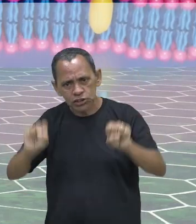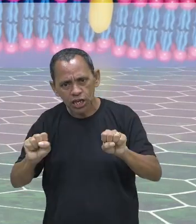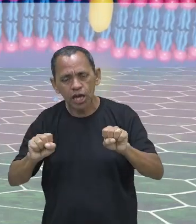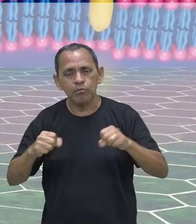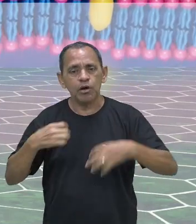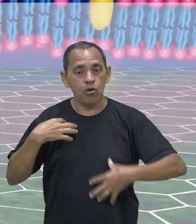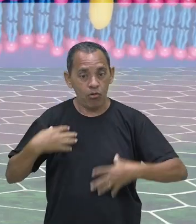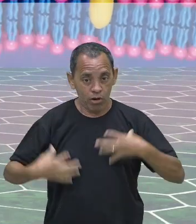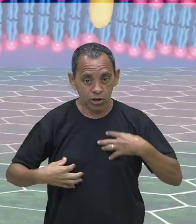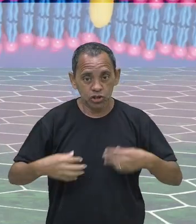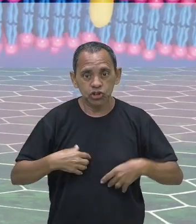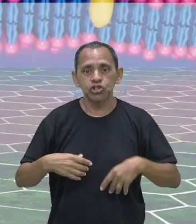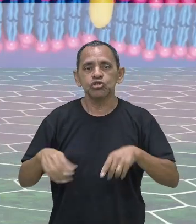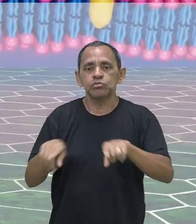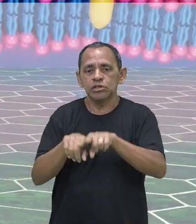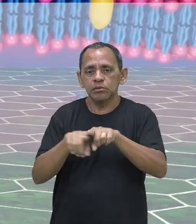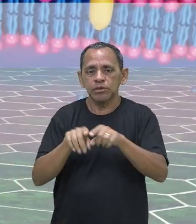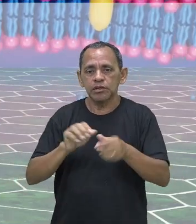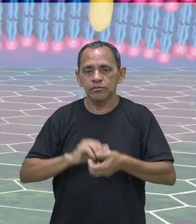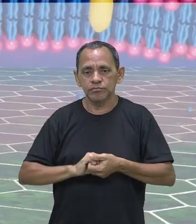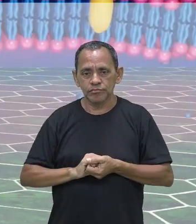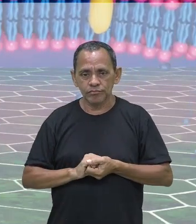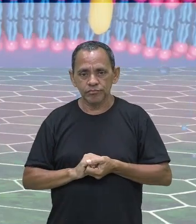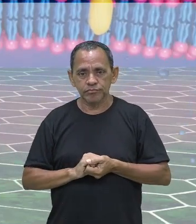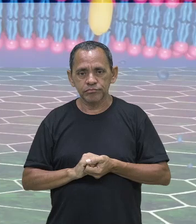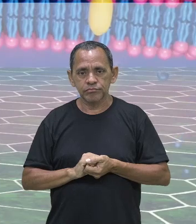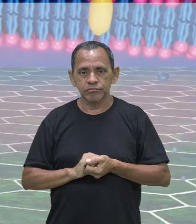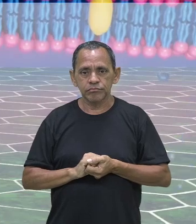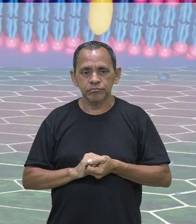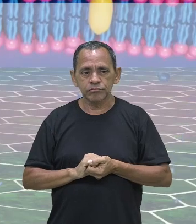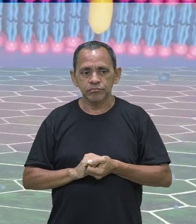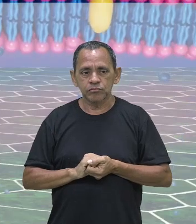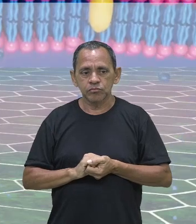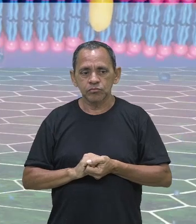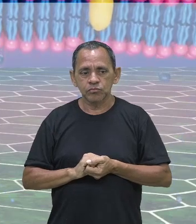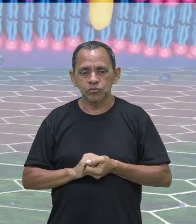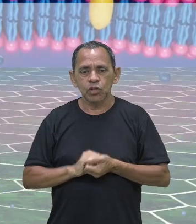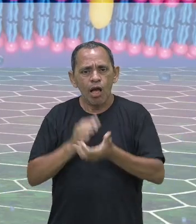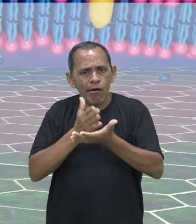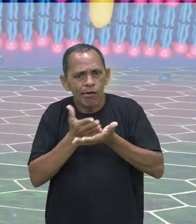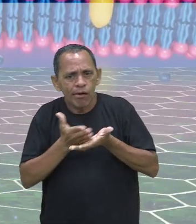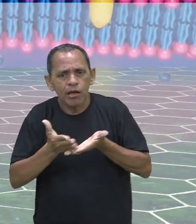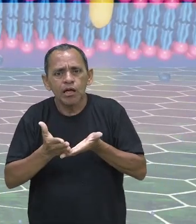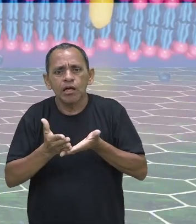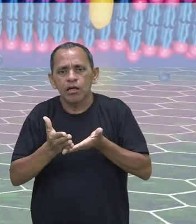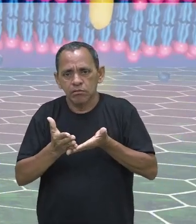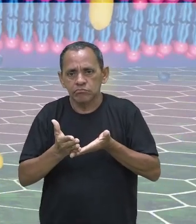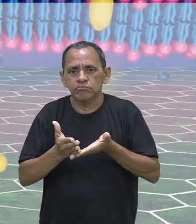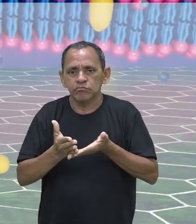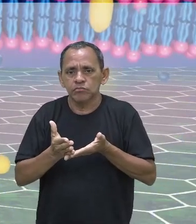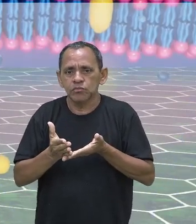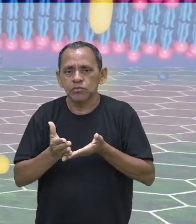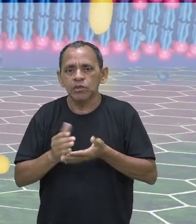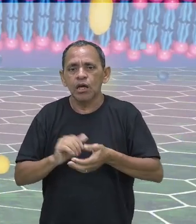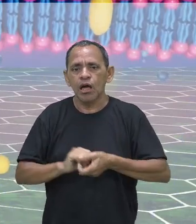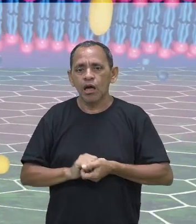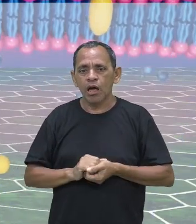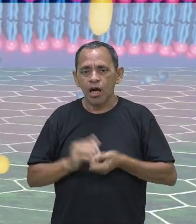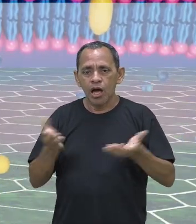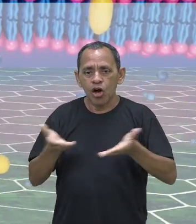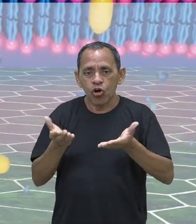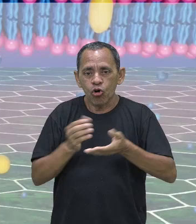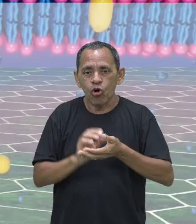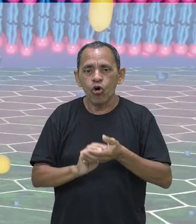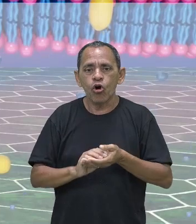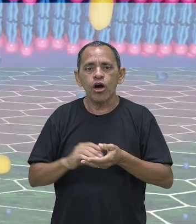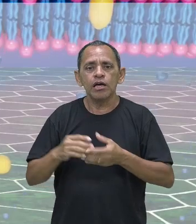início desta organização que eu acabei de comentar, várias células estão ali